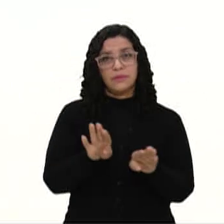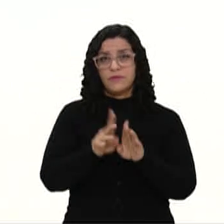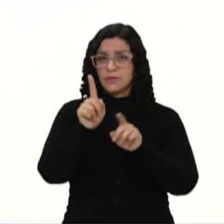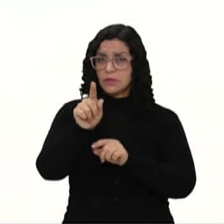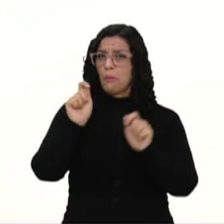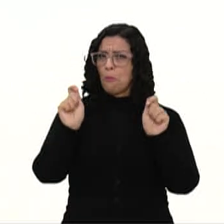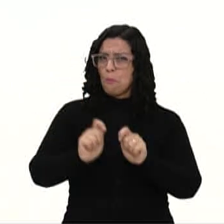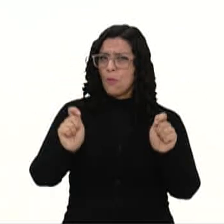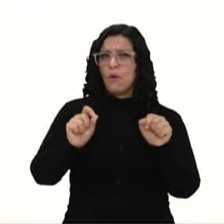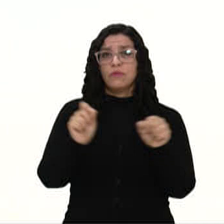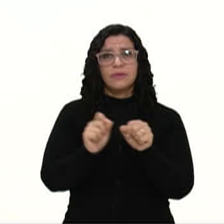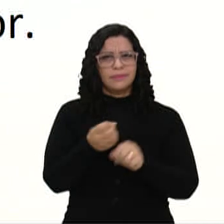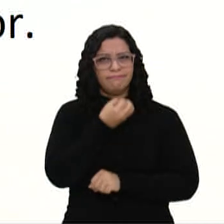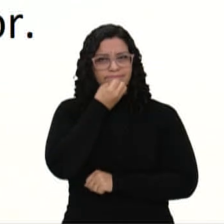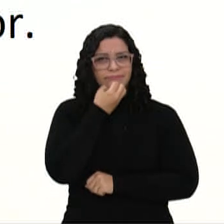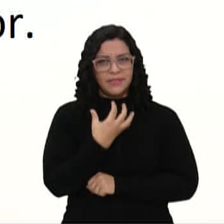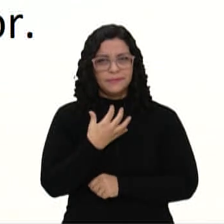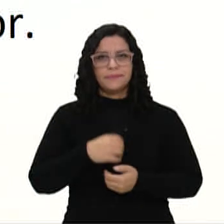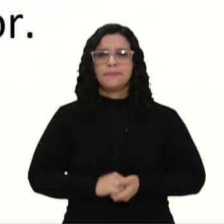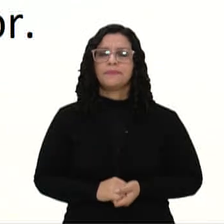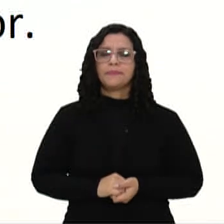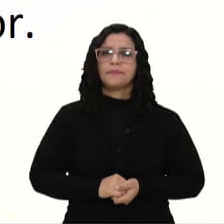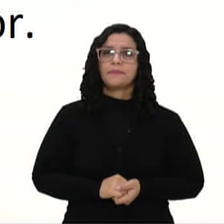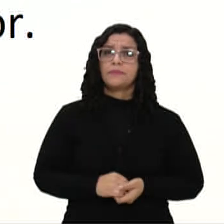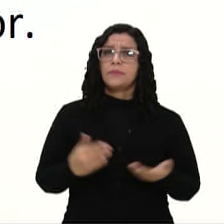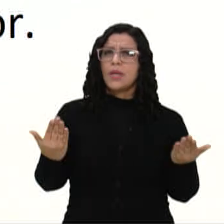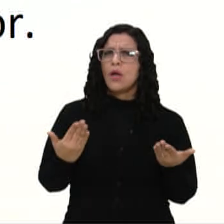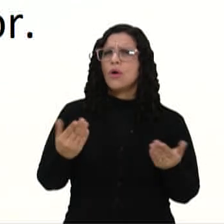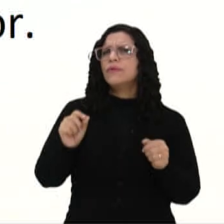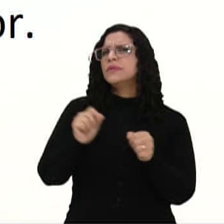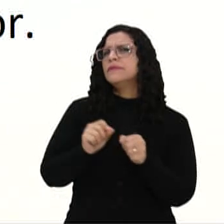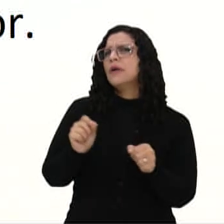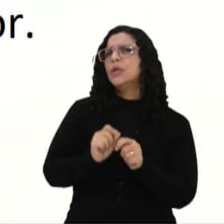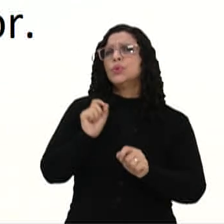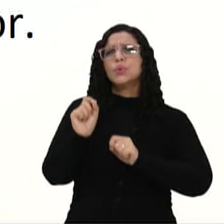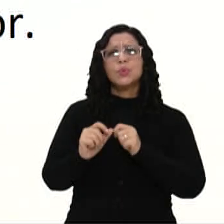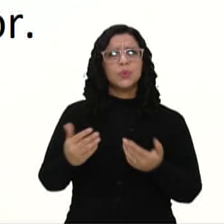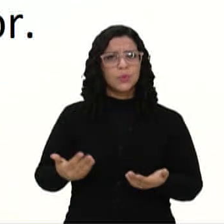pode fazer-te muito bem. O que é que fazes?